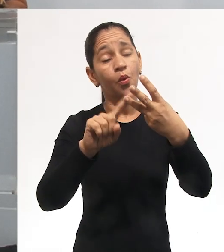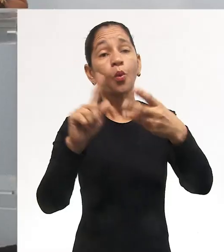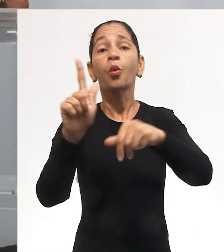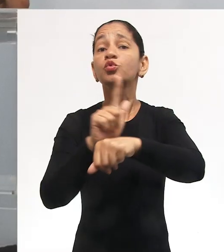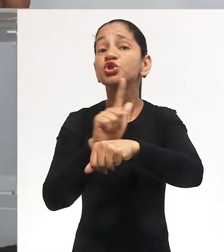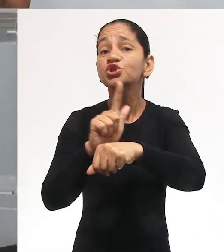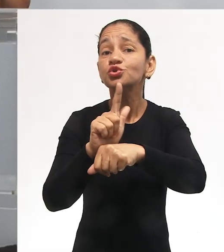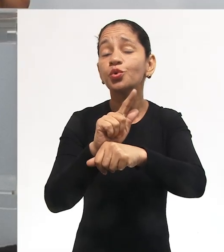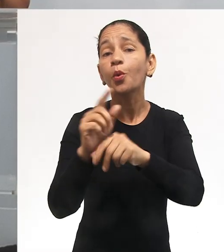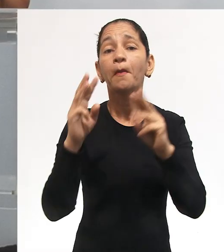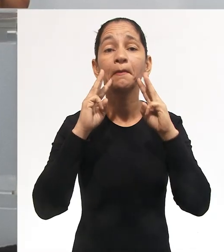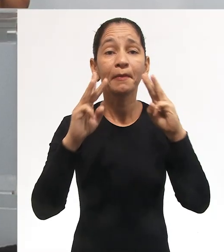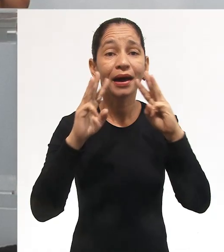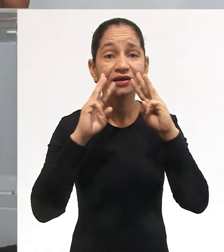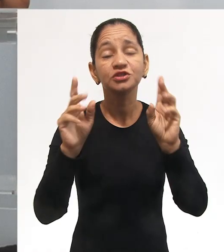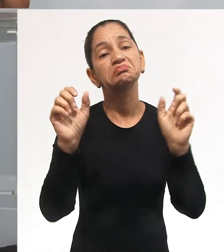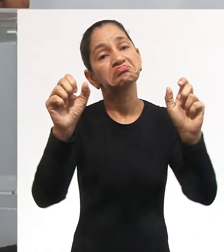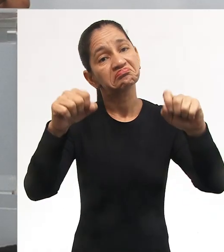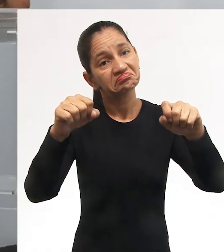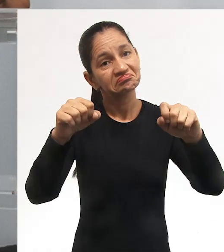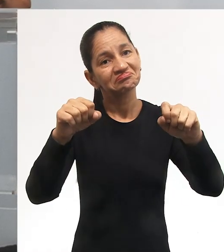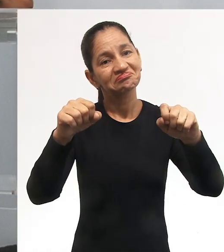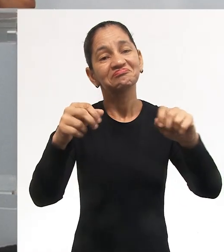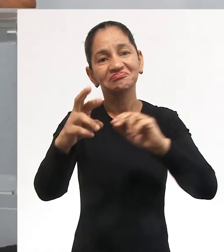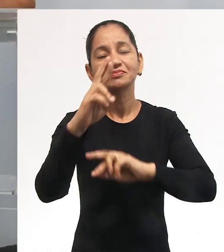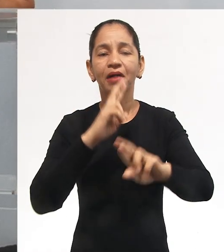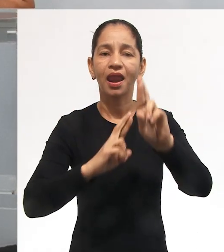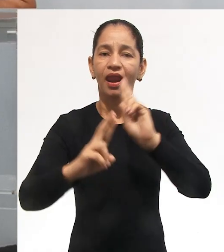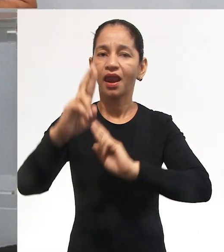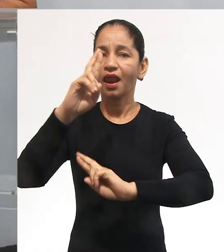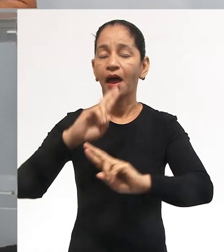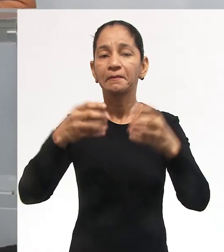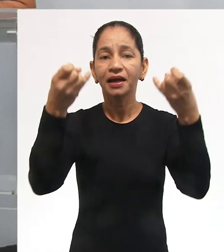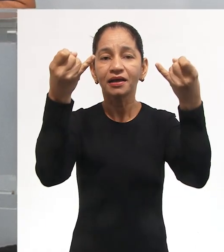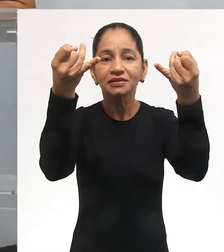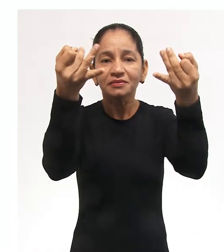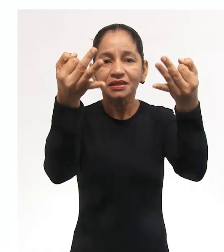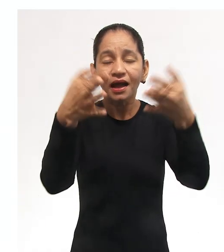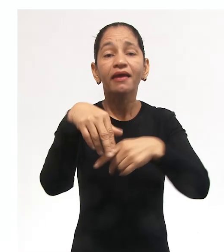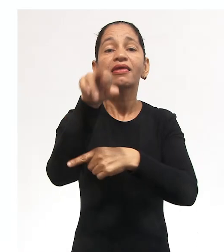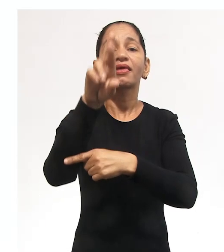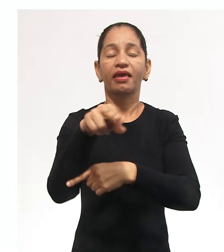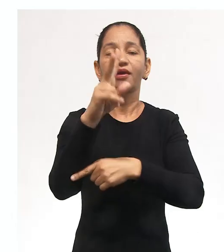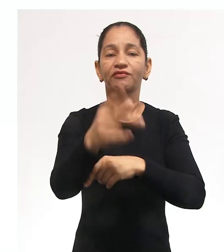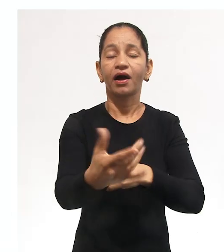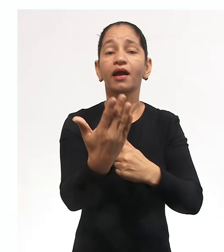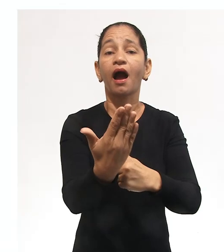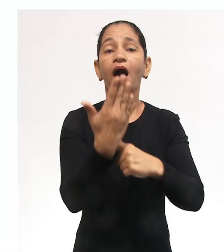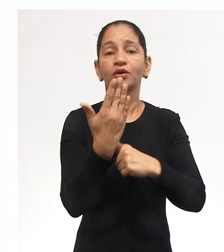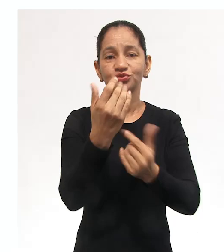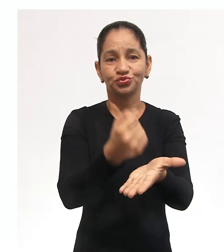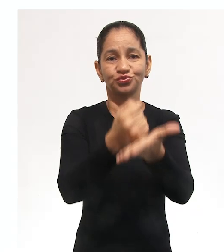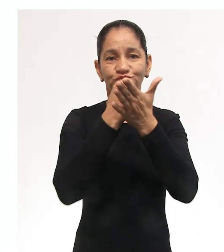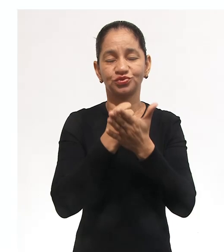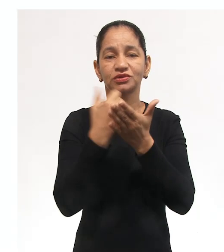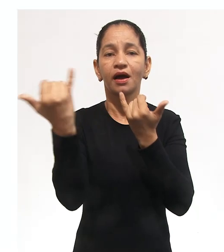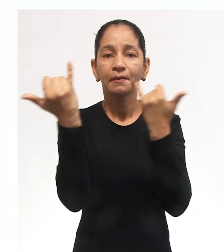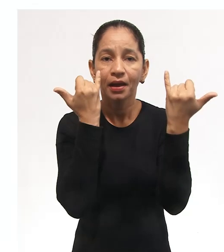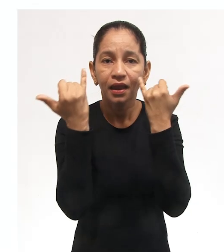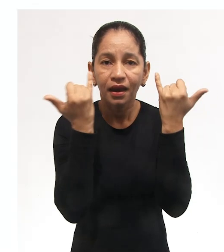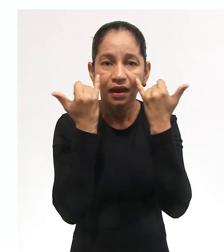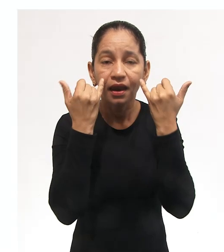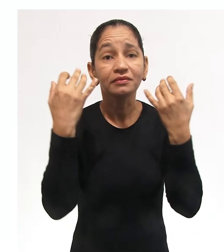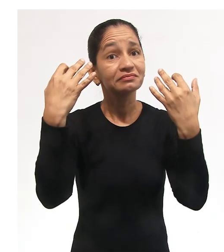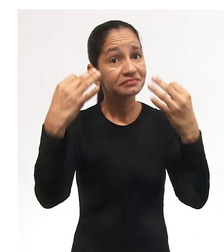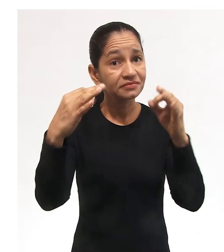empresa. Essa pessoa, né, ela precisa estar descrita aqui, tá? Ela precisa estar descrita nesse tópico.